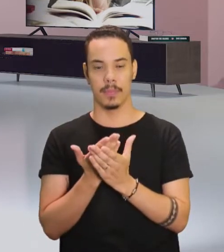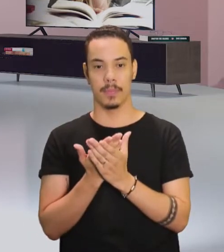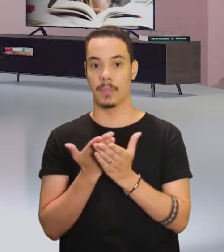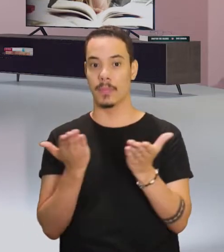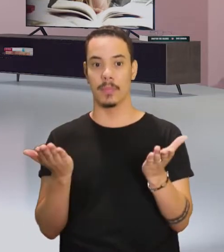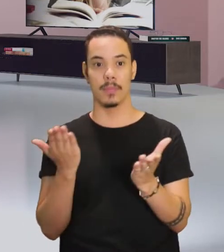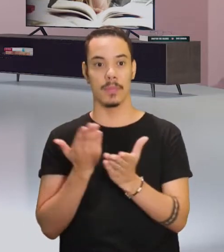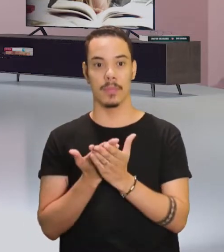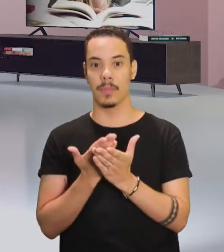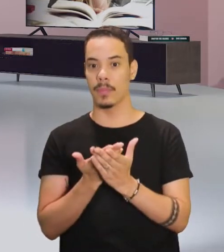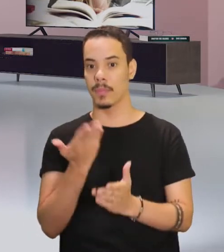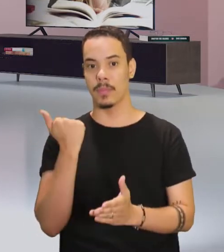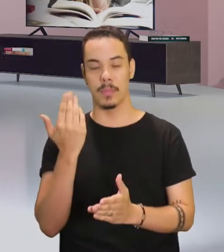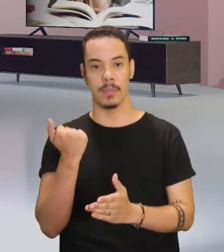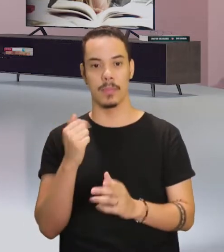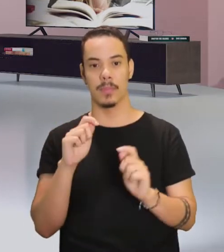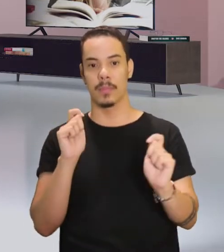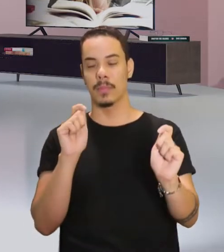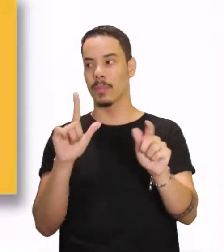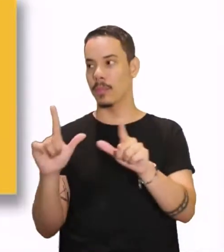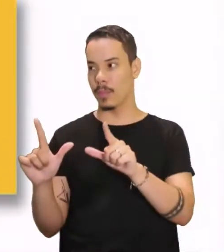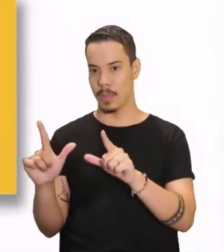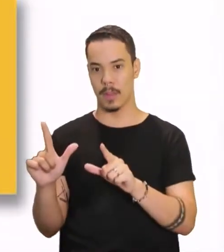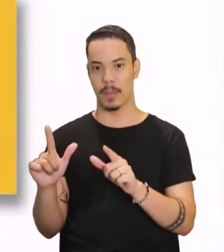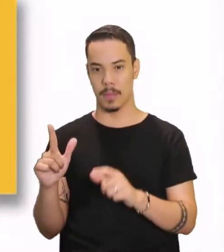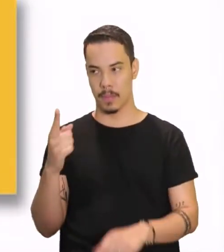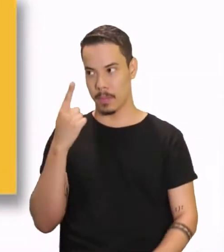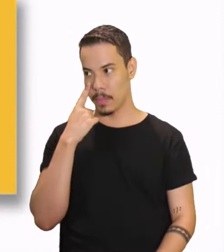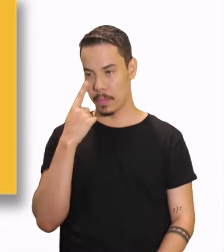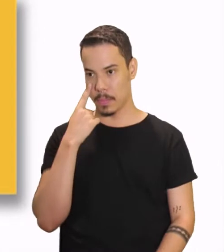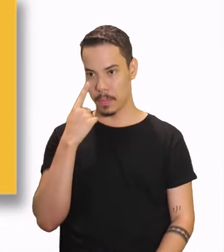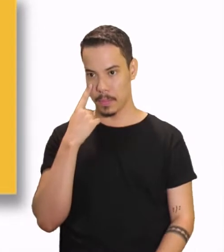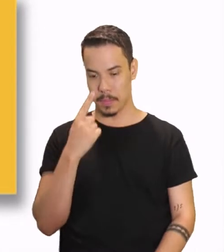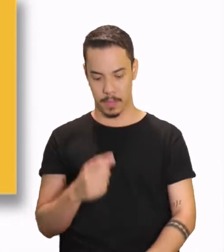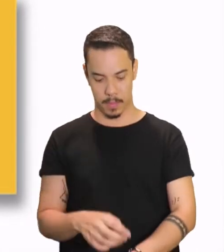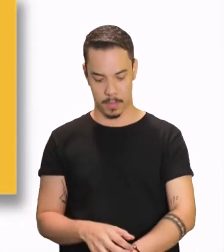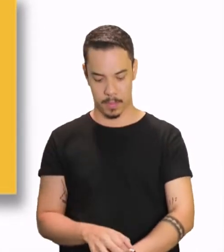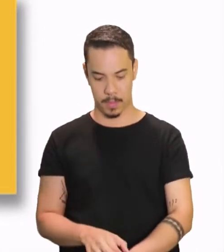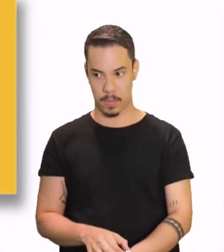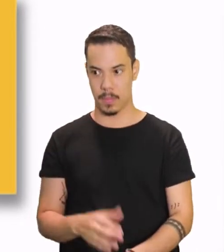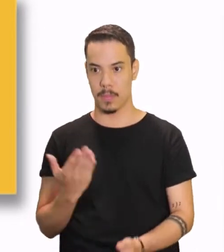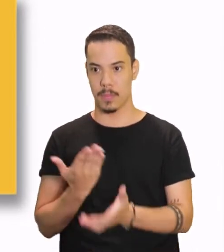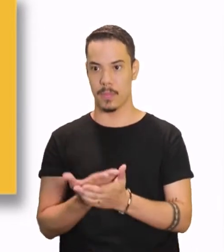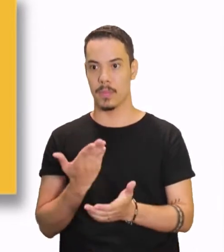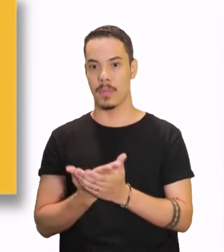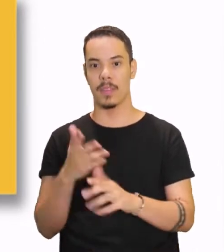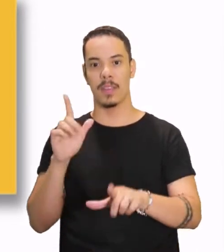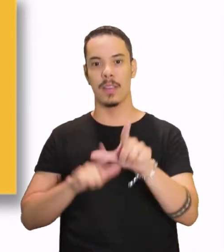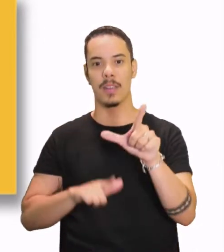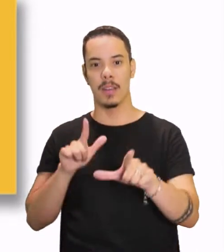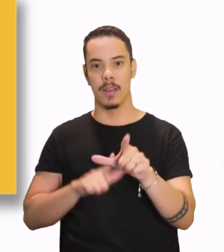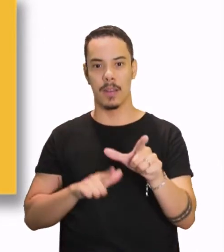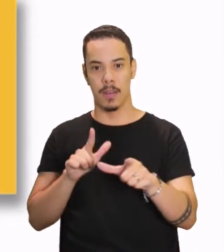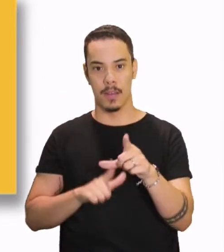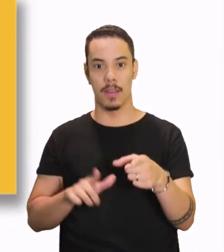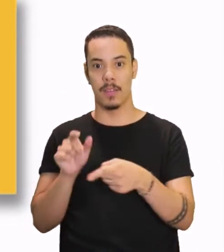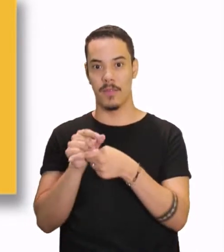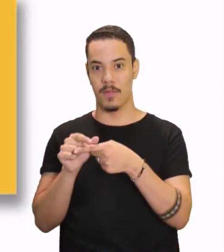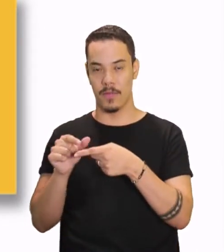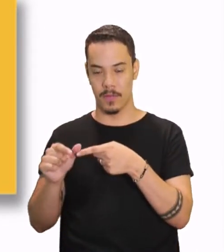aula hoje? Vamos lá, vamos aí à nossa cartela. Apresenta logo. A nossa aula é letras e fonemas, é isso